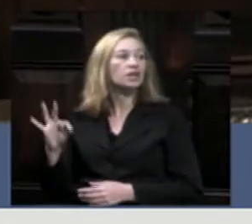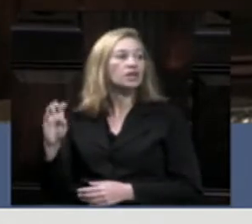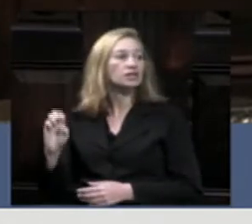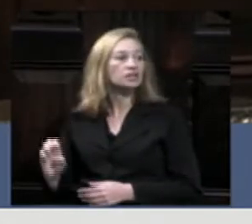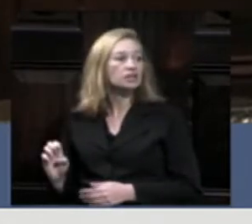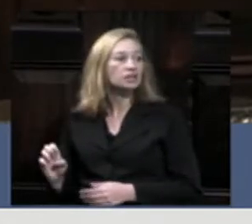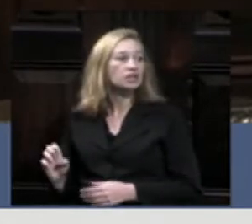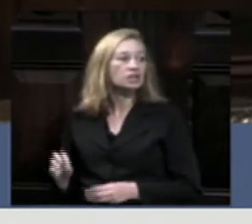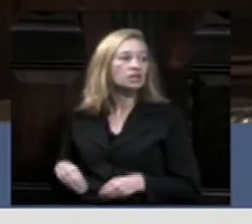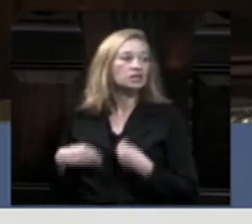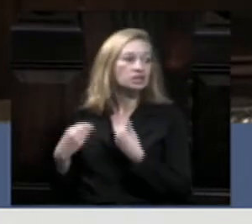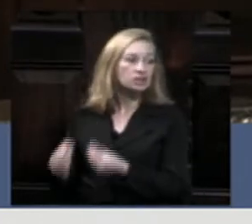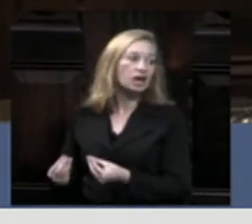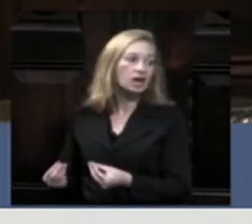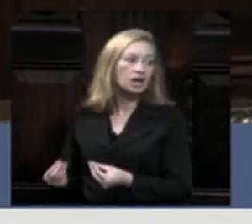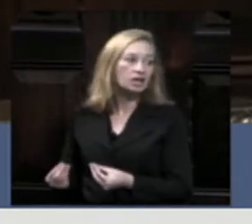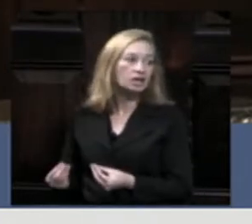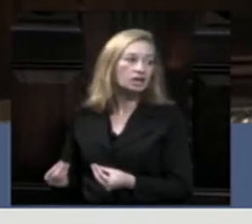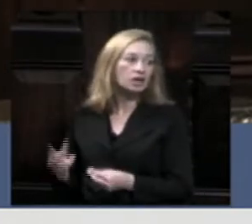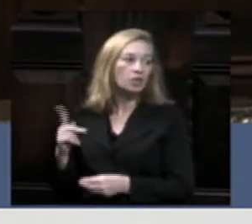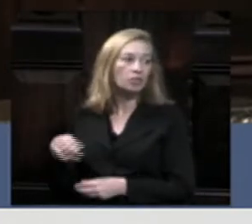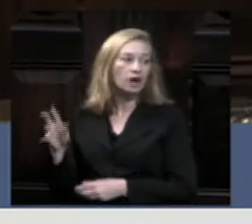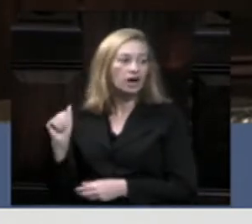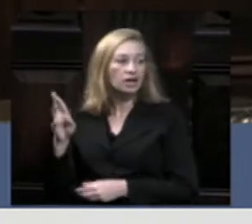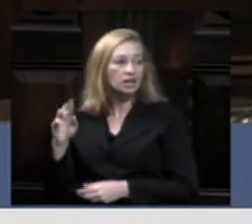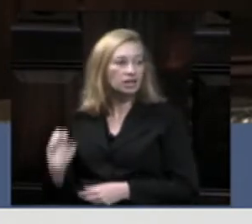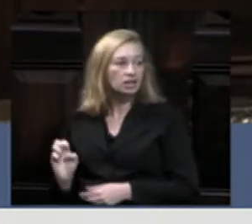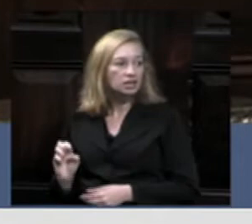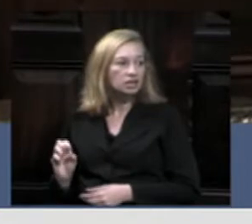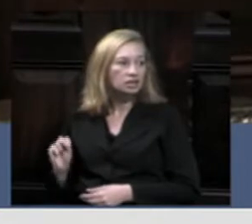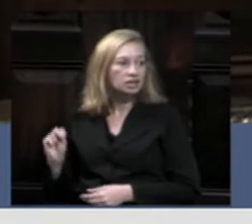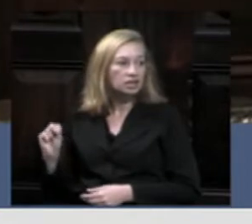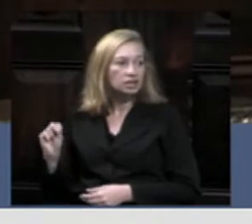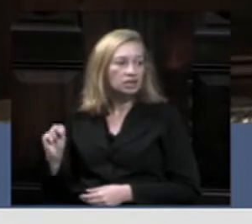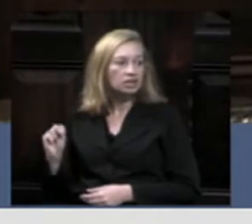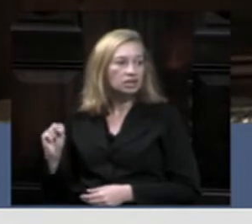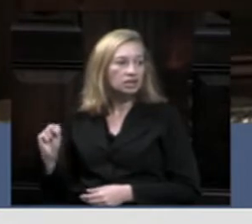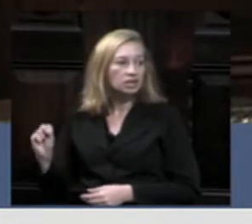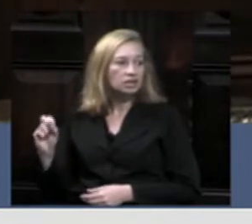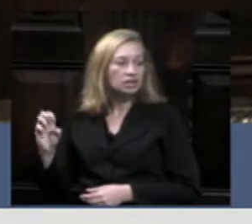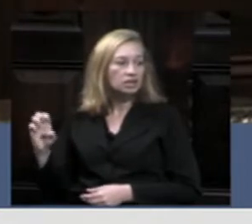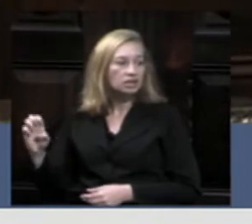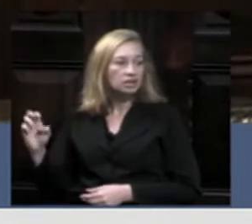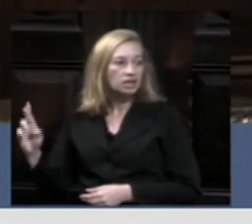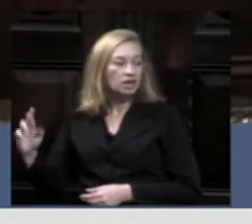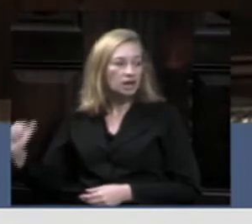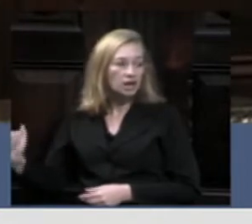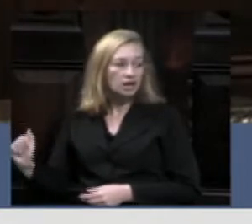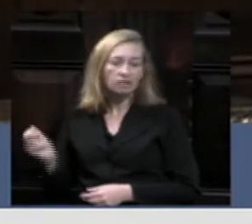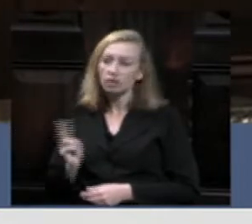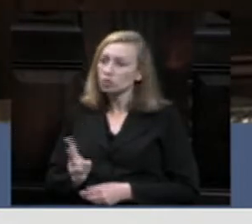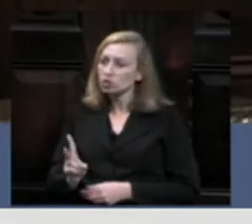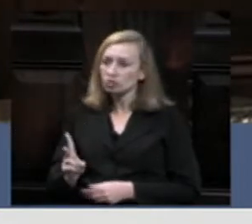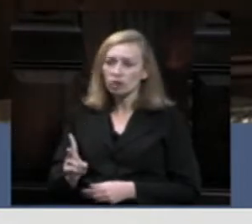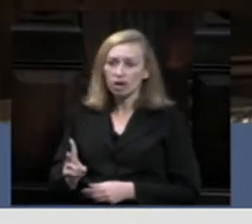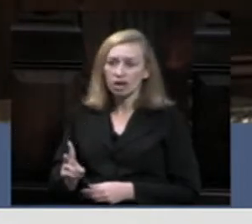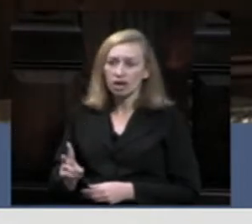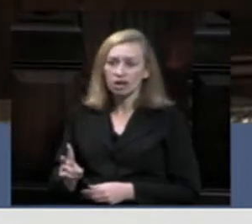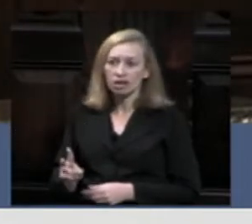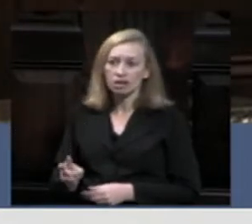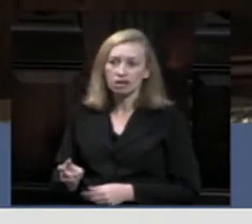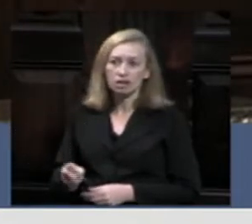dar ao Parque da Serra da Tiririca, que a serra vai continuar existindo. Serra da